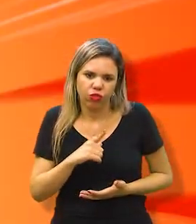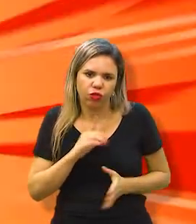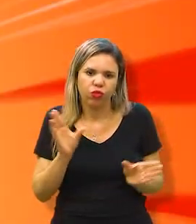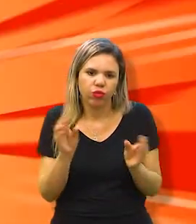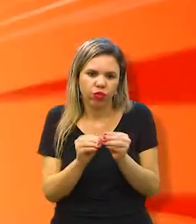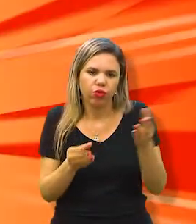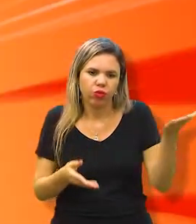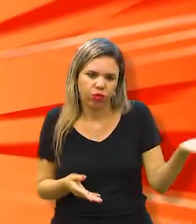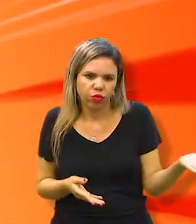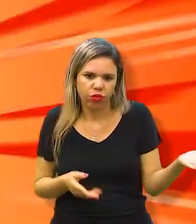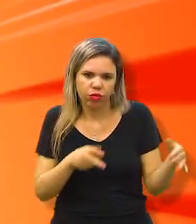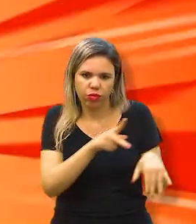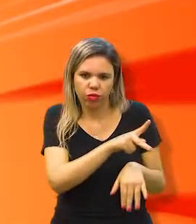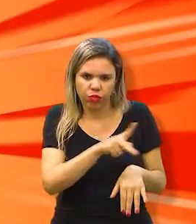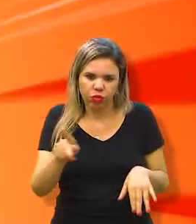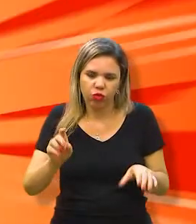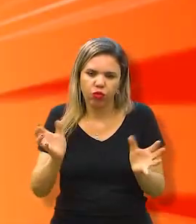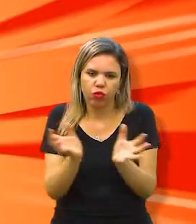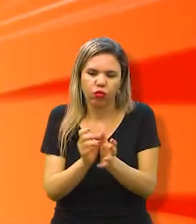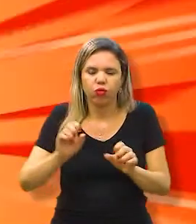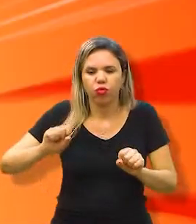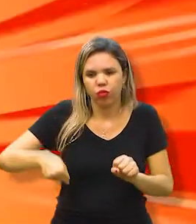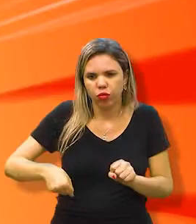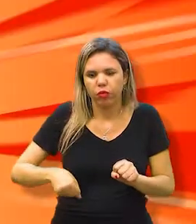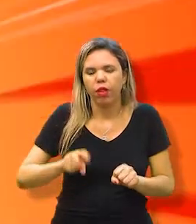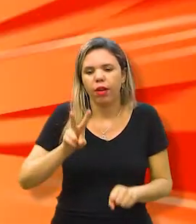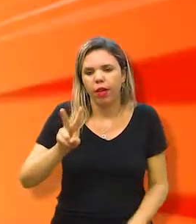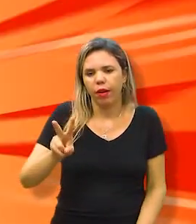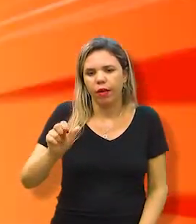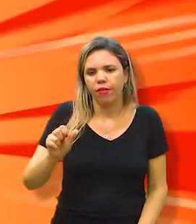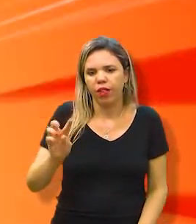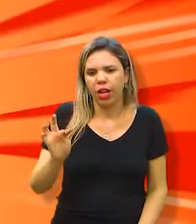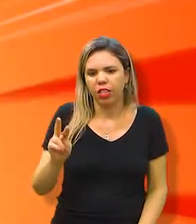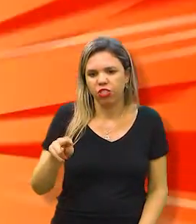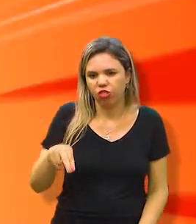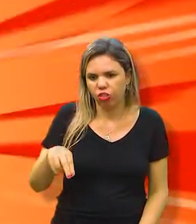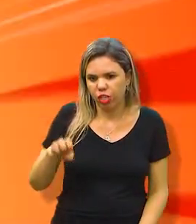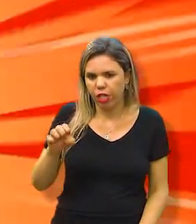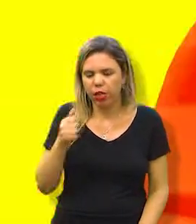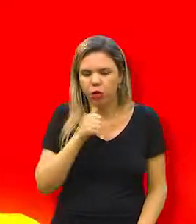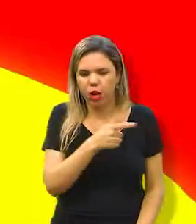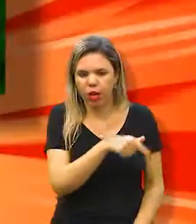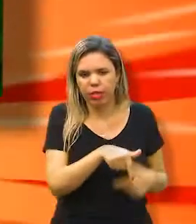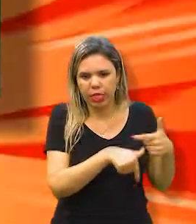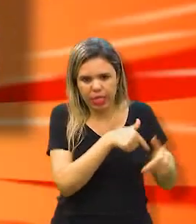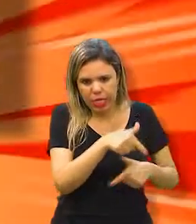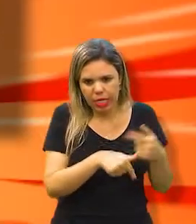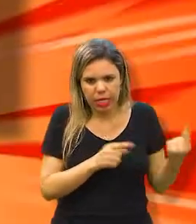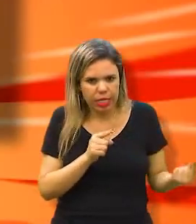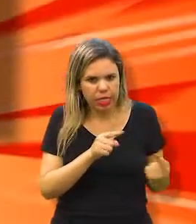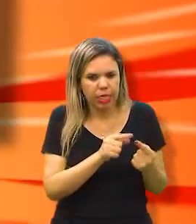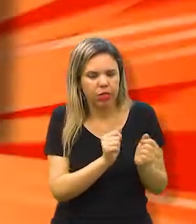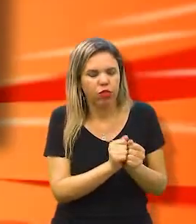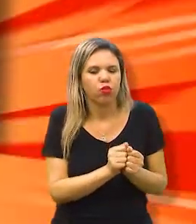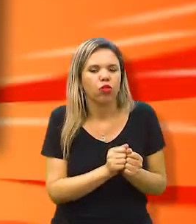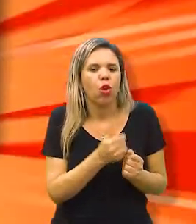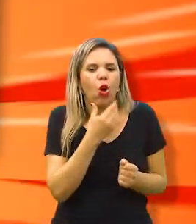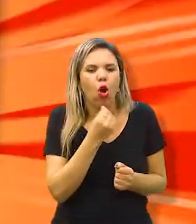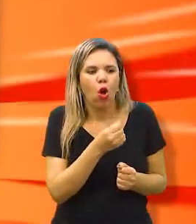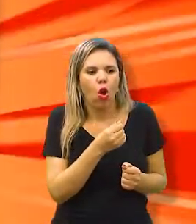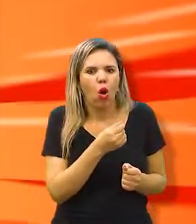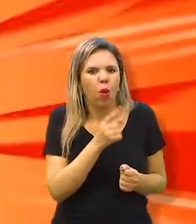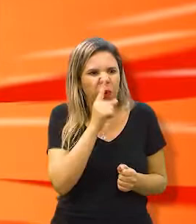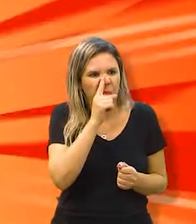isso eu já tinha definido, que era a presidente de motoclube, a Valentine, uma mulher que trabalha ali diretamente